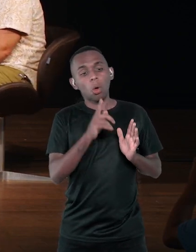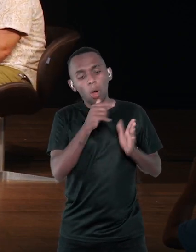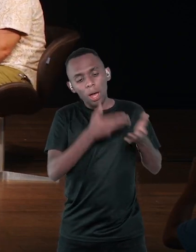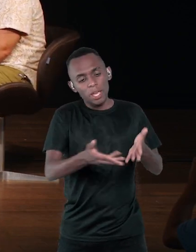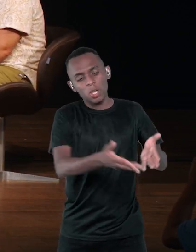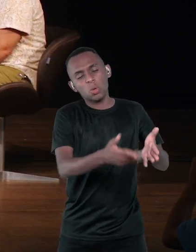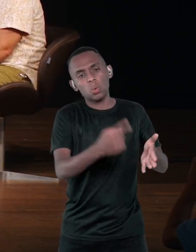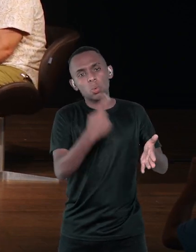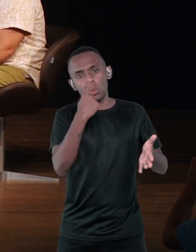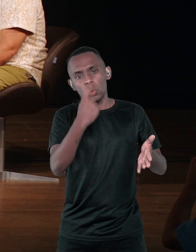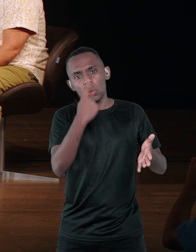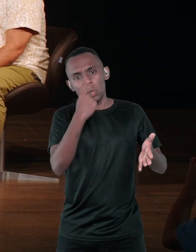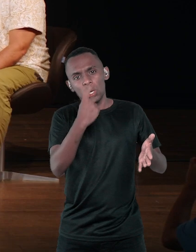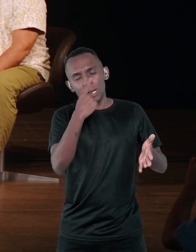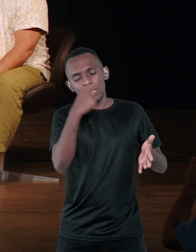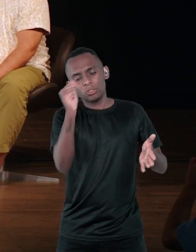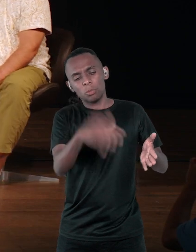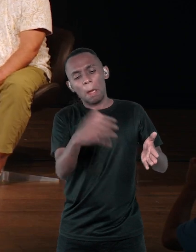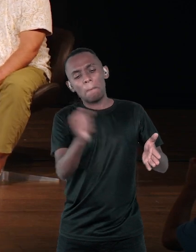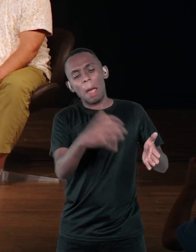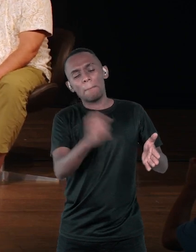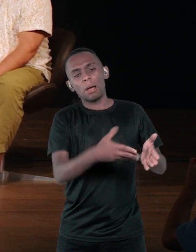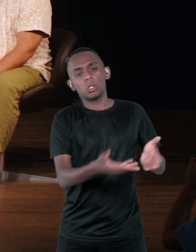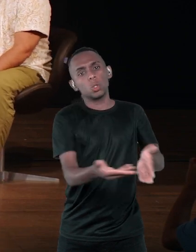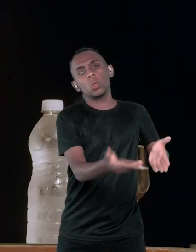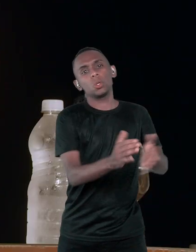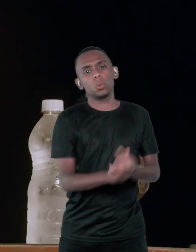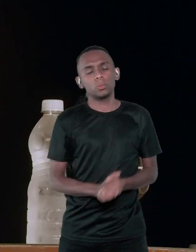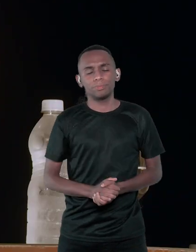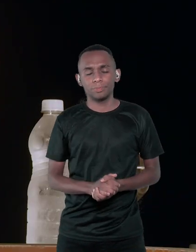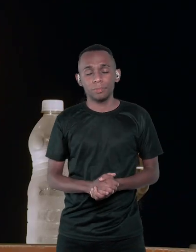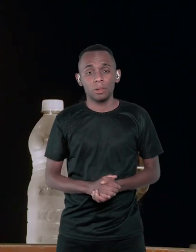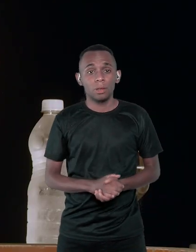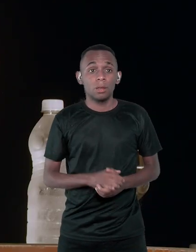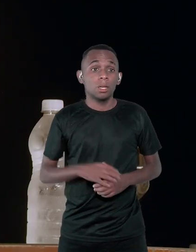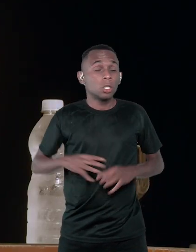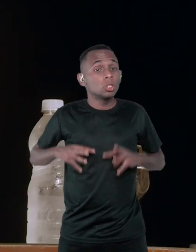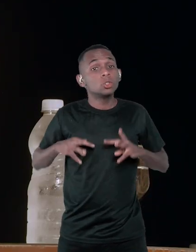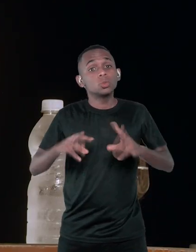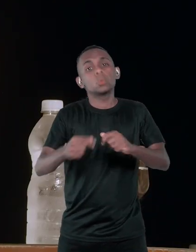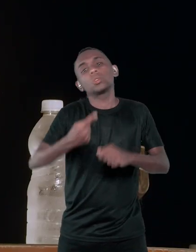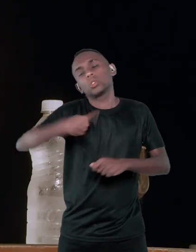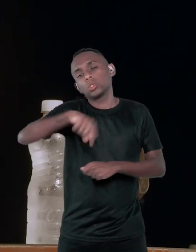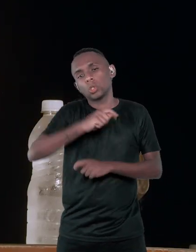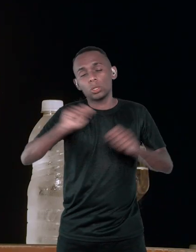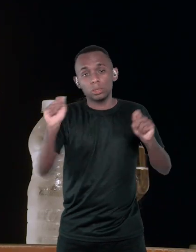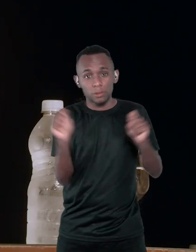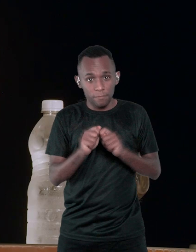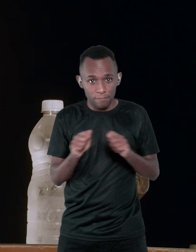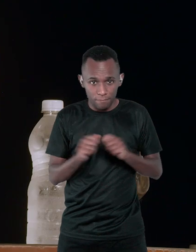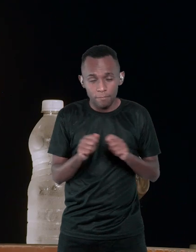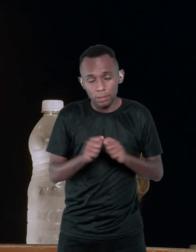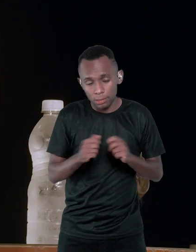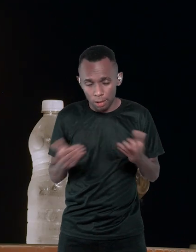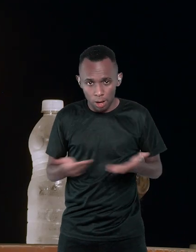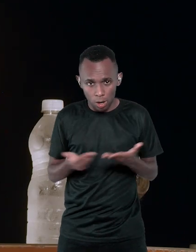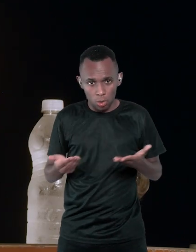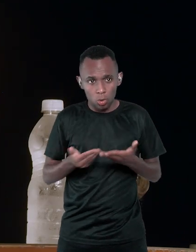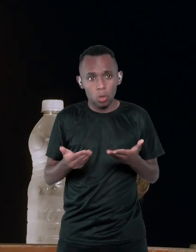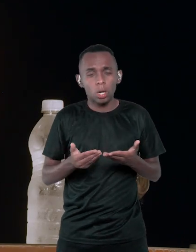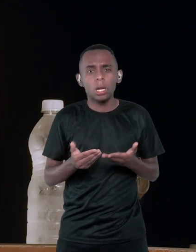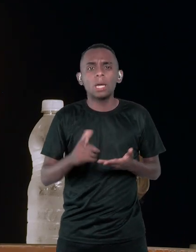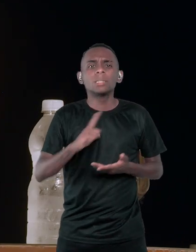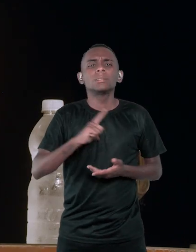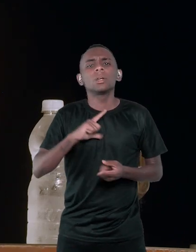né? Então, tudo isso que a gente que a gente está fazendo aqui tem como ponto